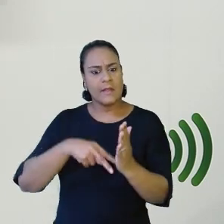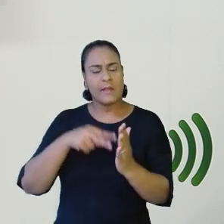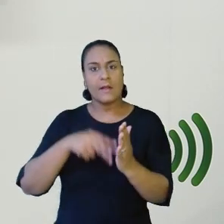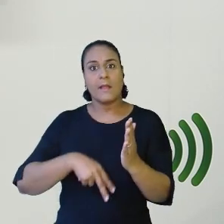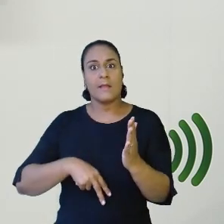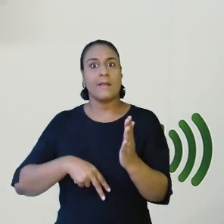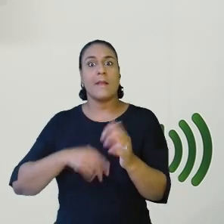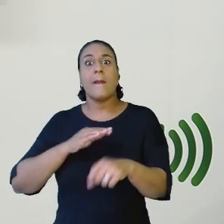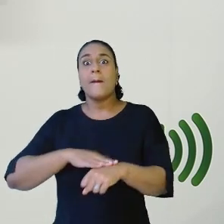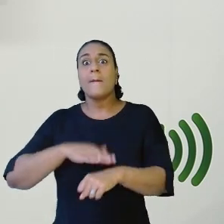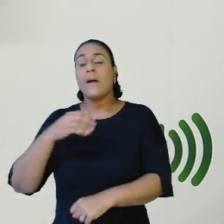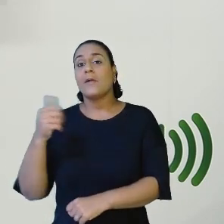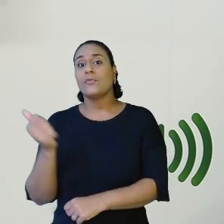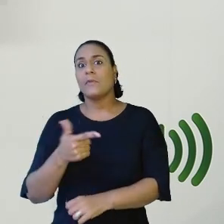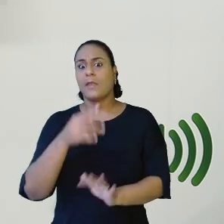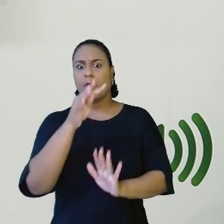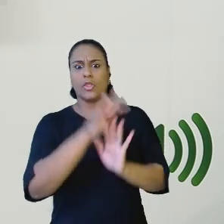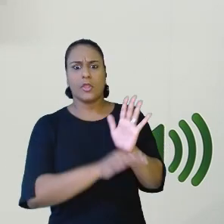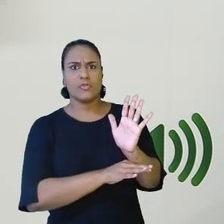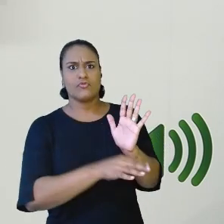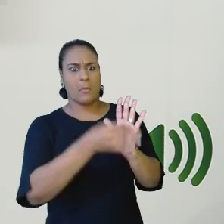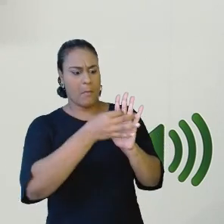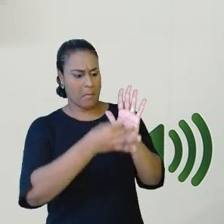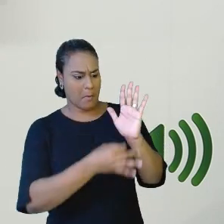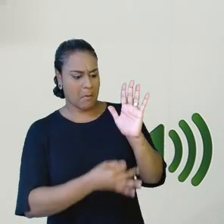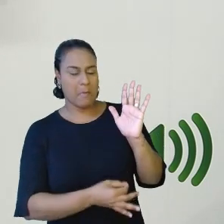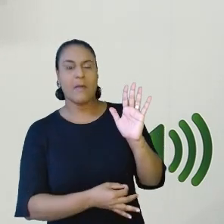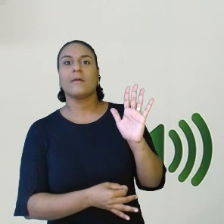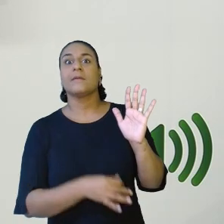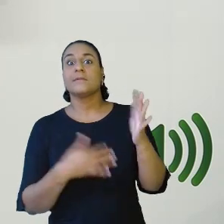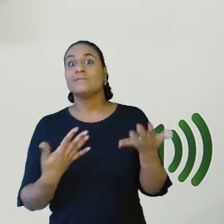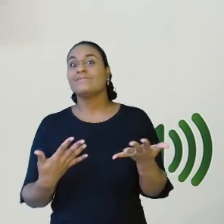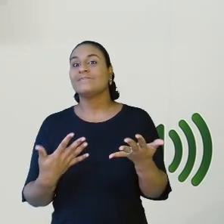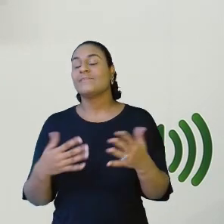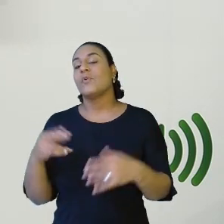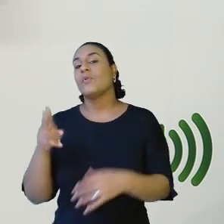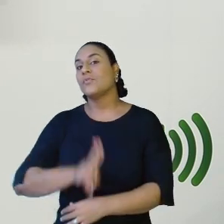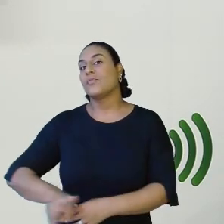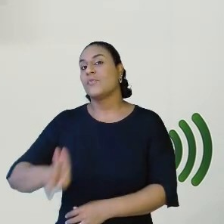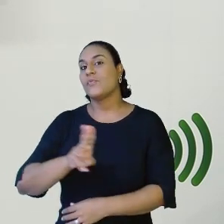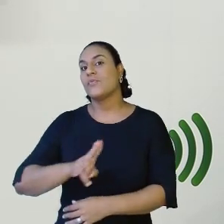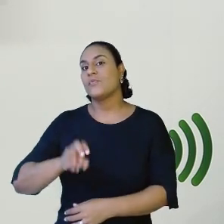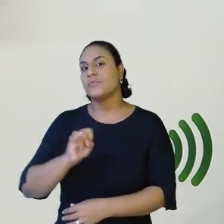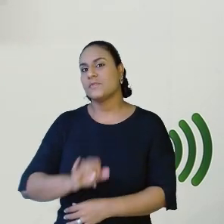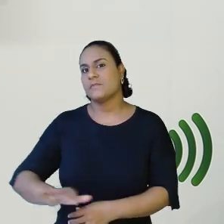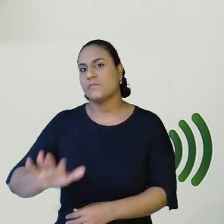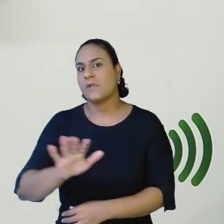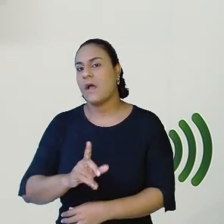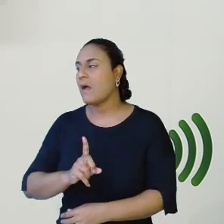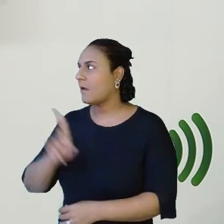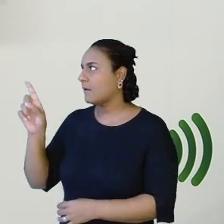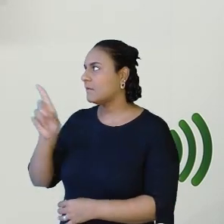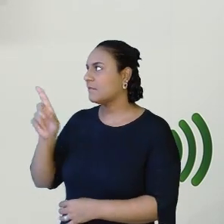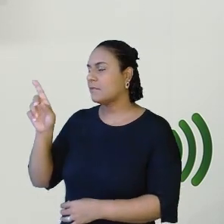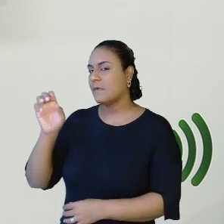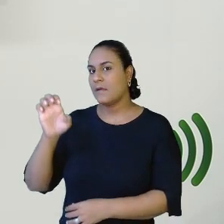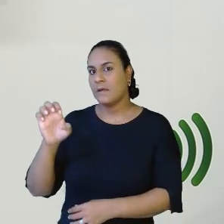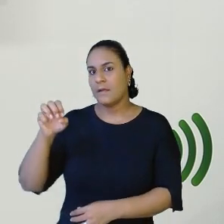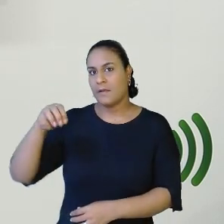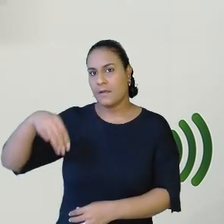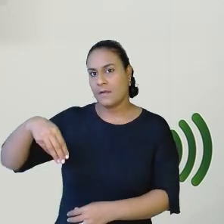vendo que quando eu uso essas imagens, que são chamadas de emojis, a